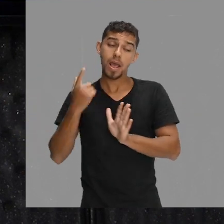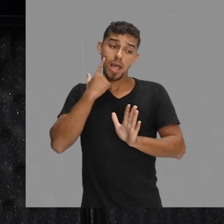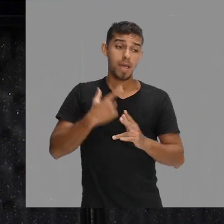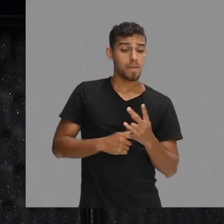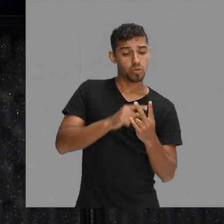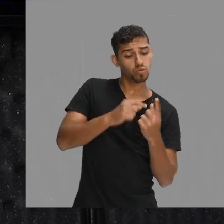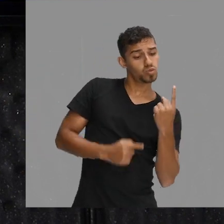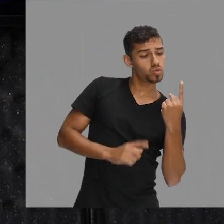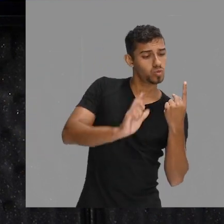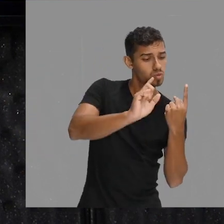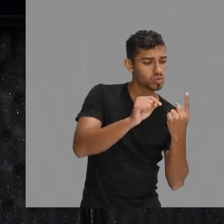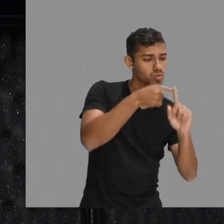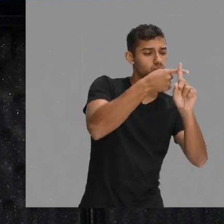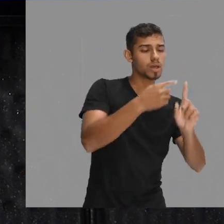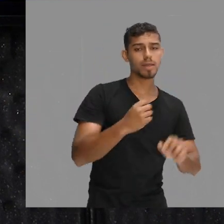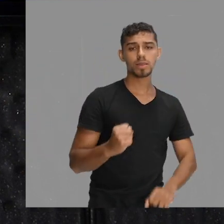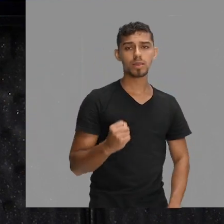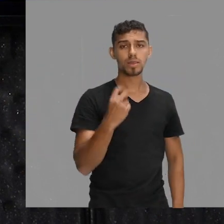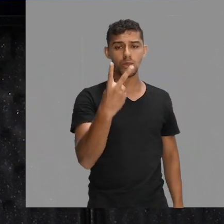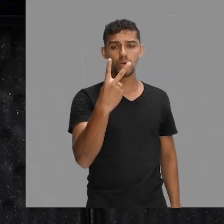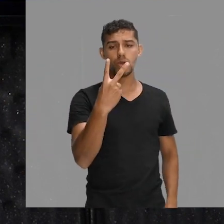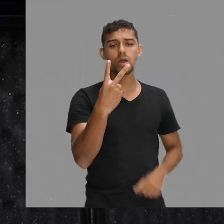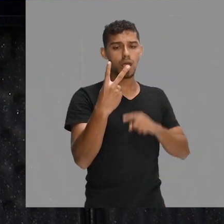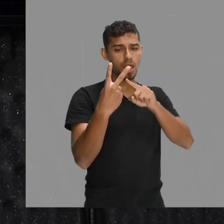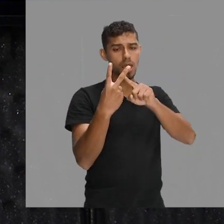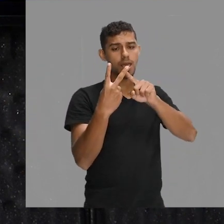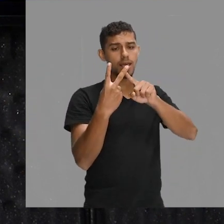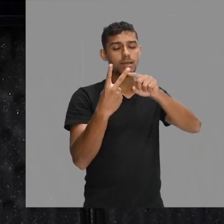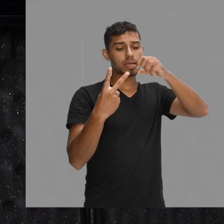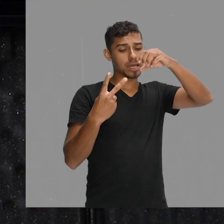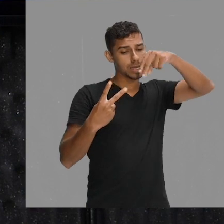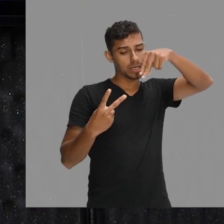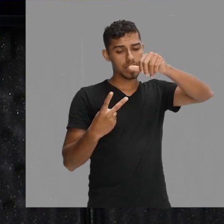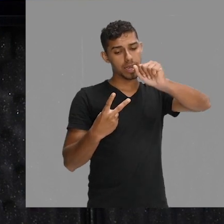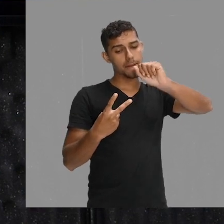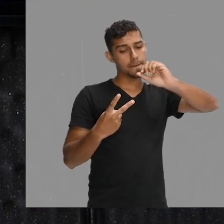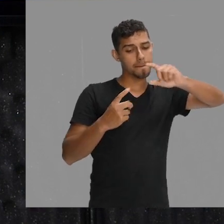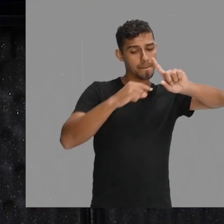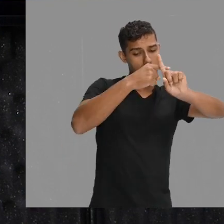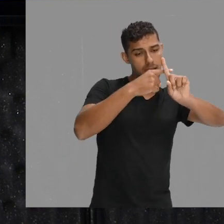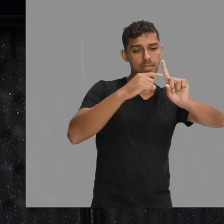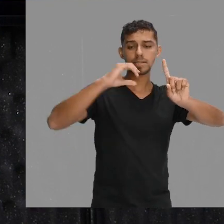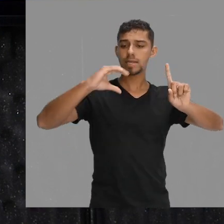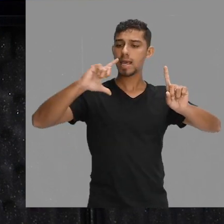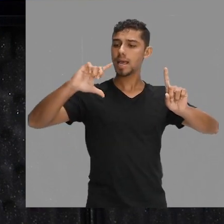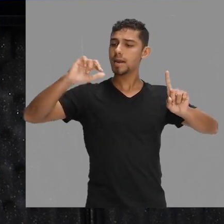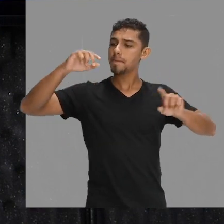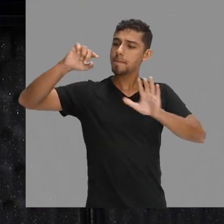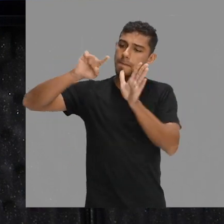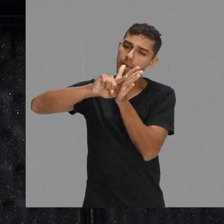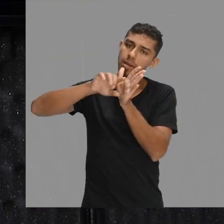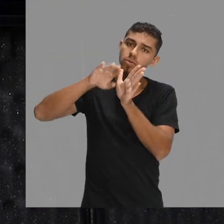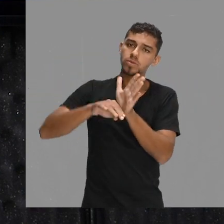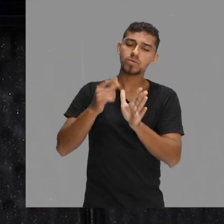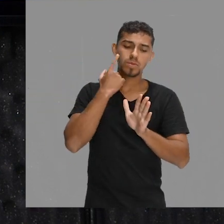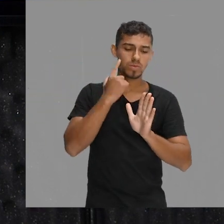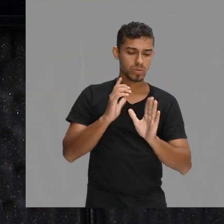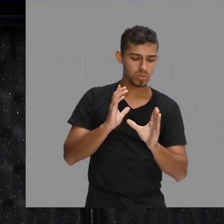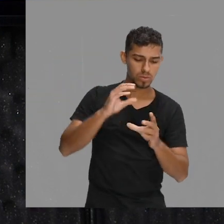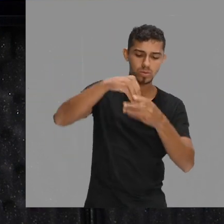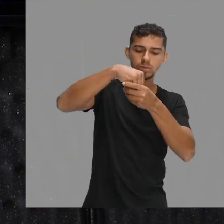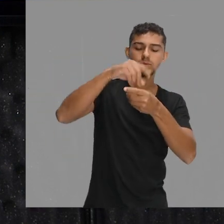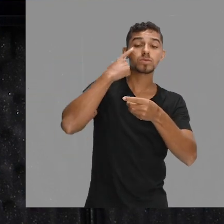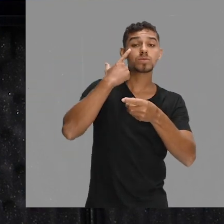obter duas partículas, Na+, C-. Então, olha só, adicionei 1 mol de